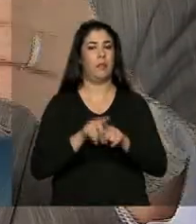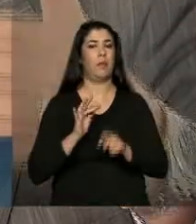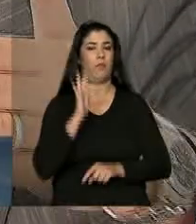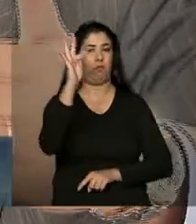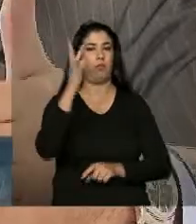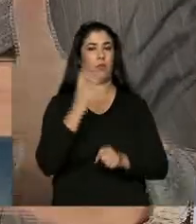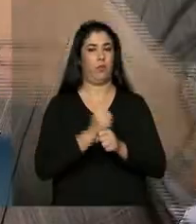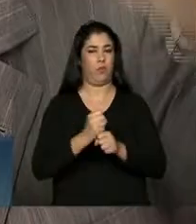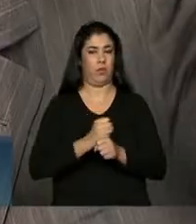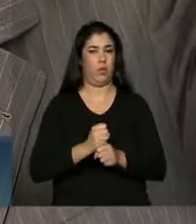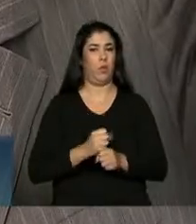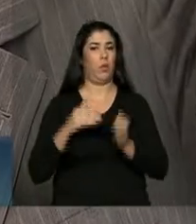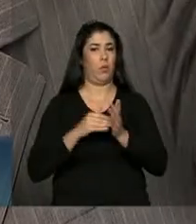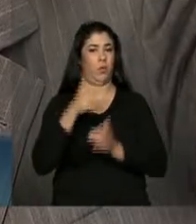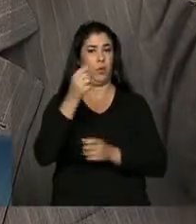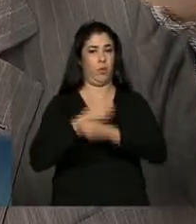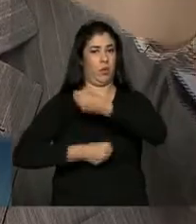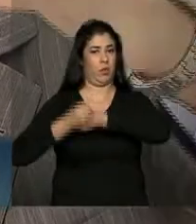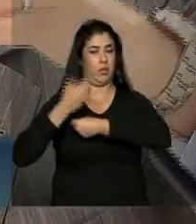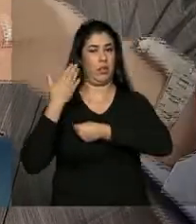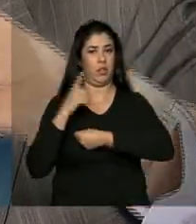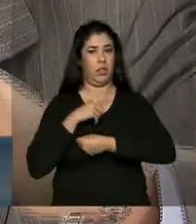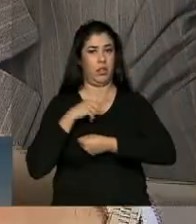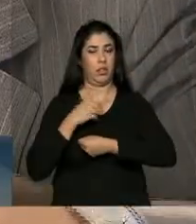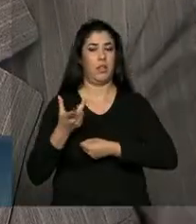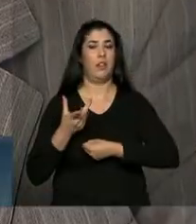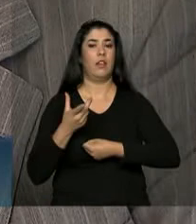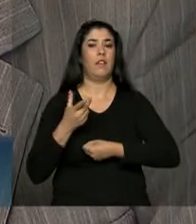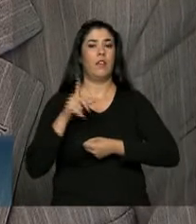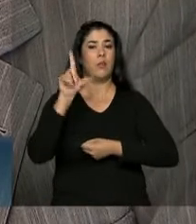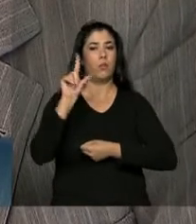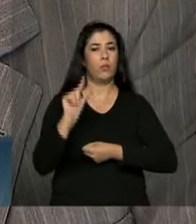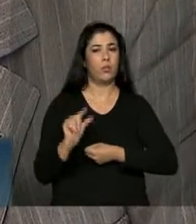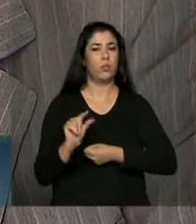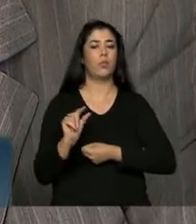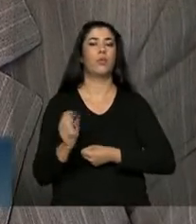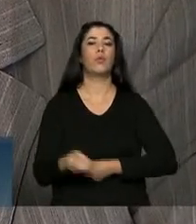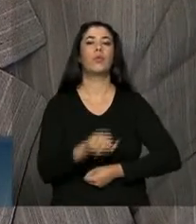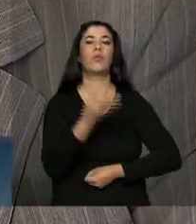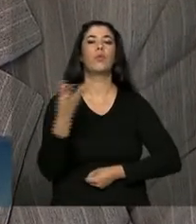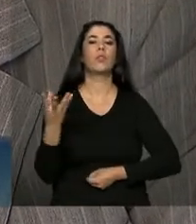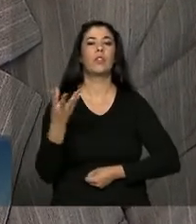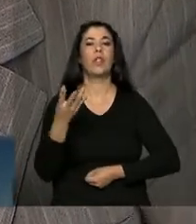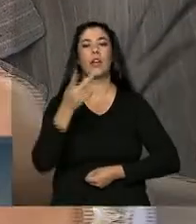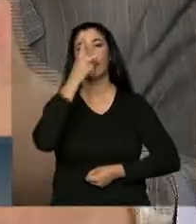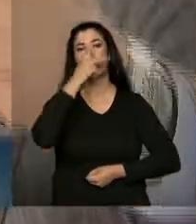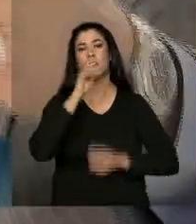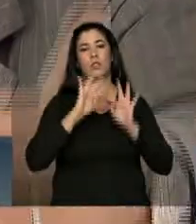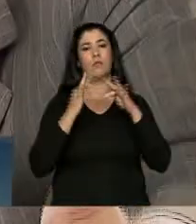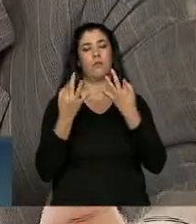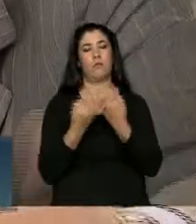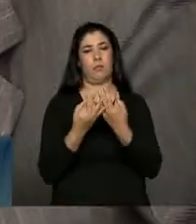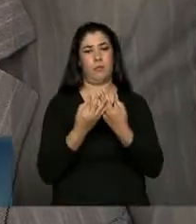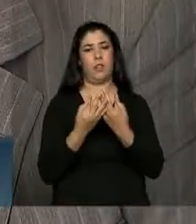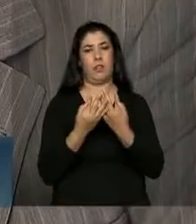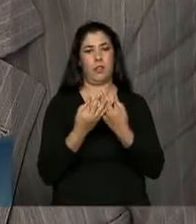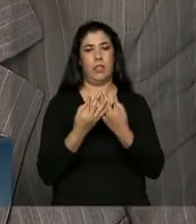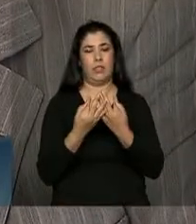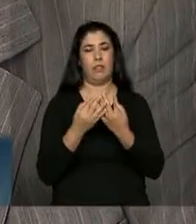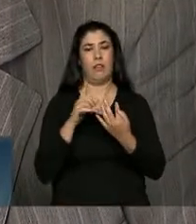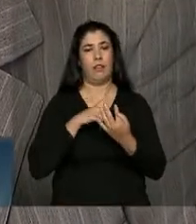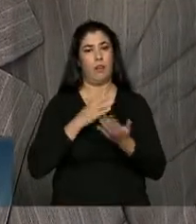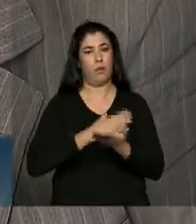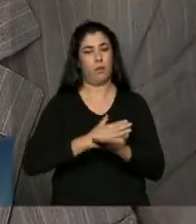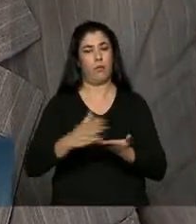mas é óbvio que nos últimos dois anos já deveremos ter de crescido o número de famílias a serem alcançadas